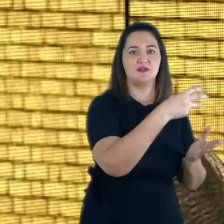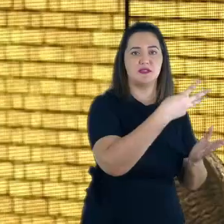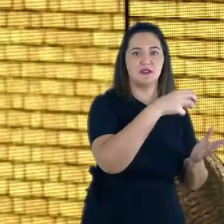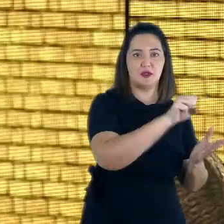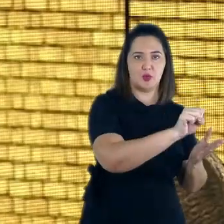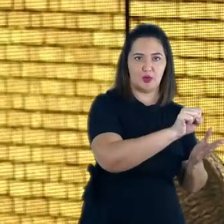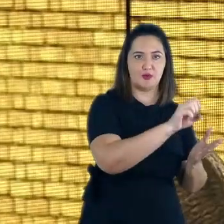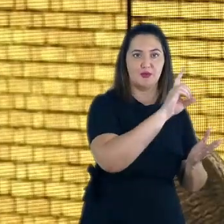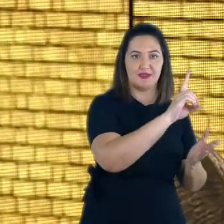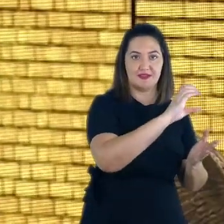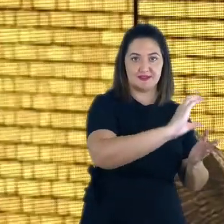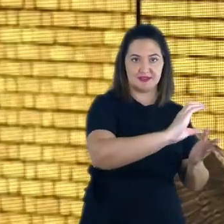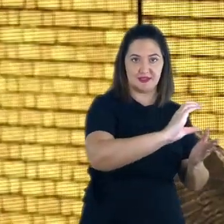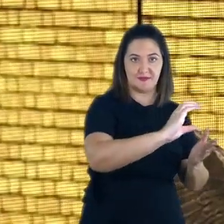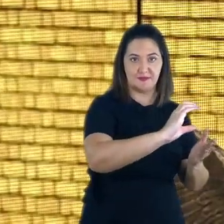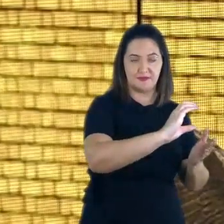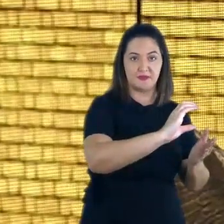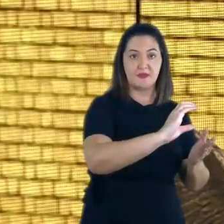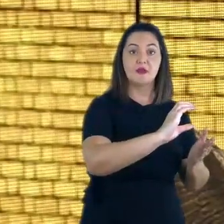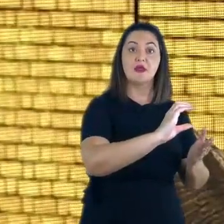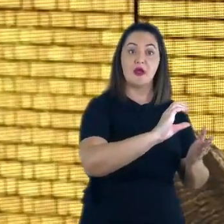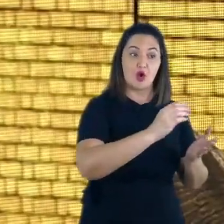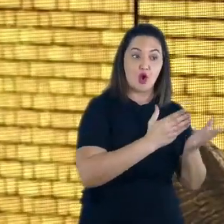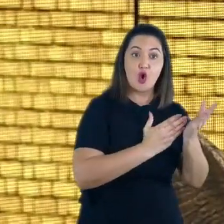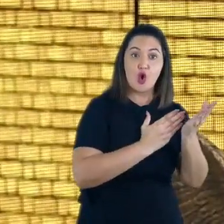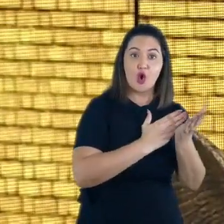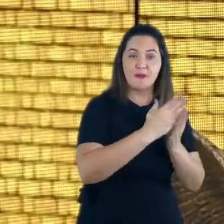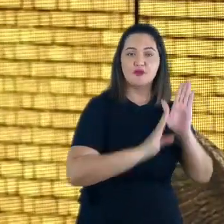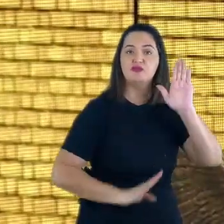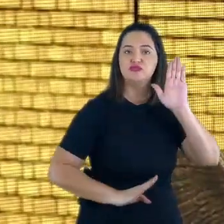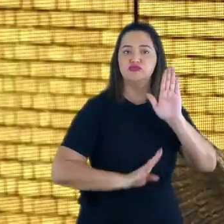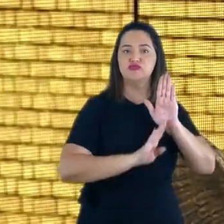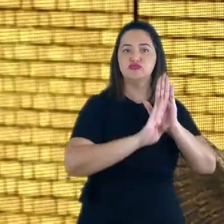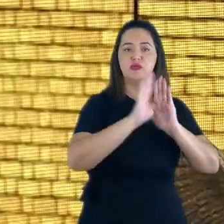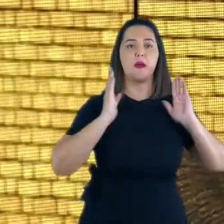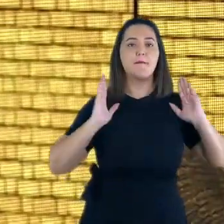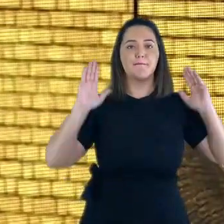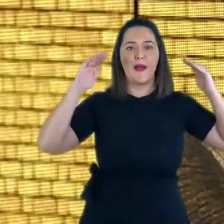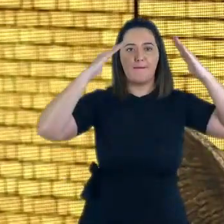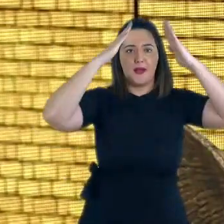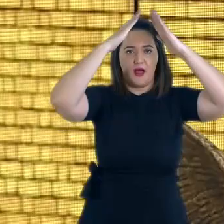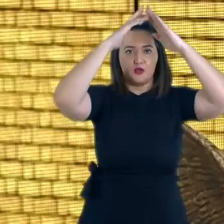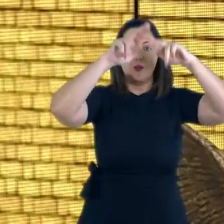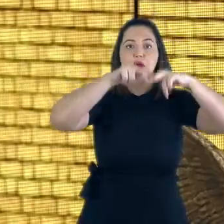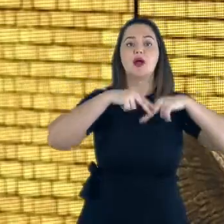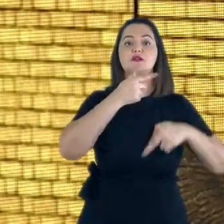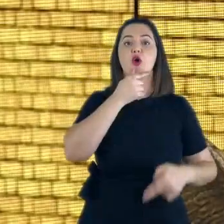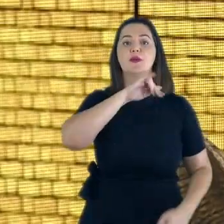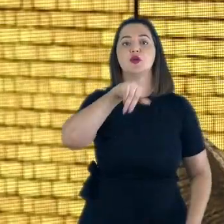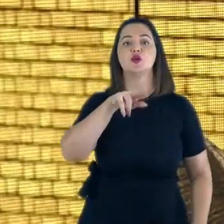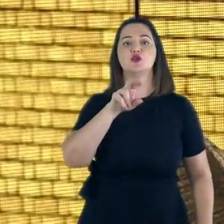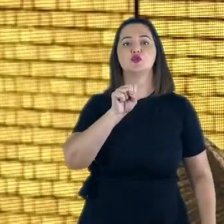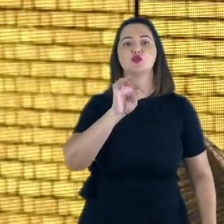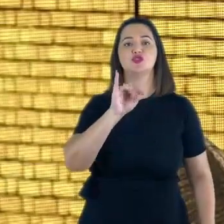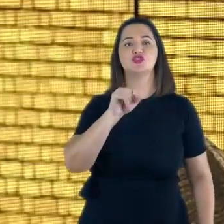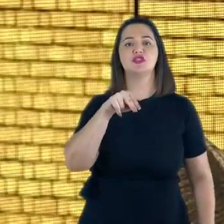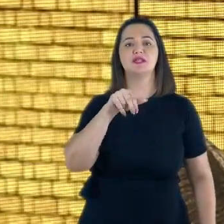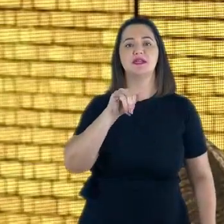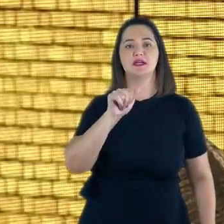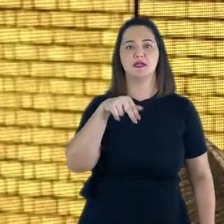538 d.C., com a ascensão do papado ao governo graças a Justiniano, e terminou